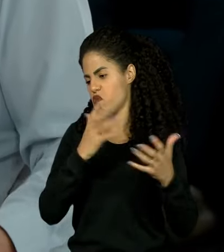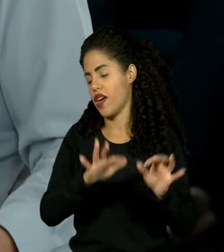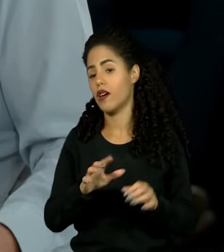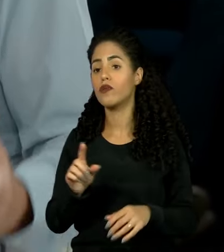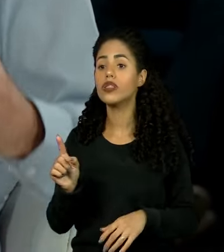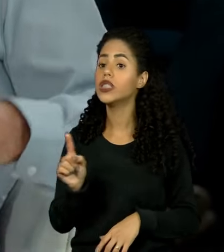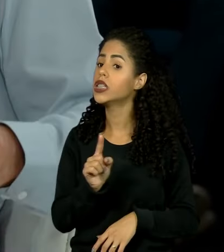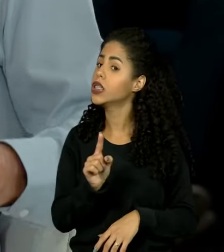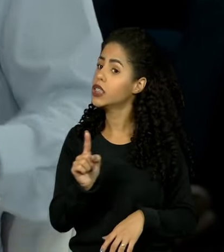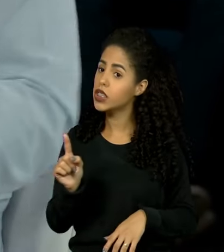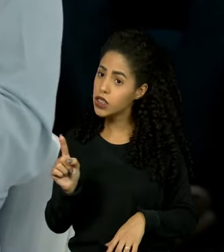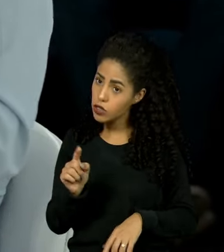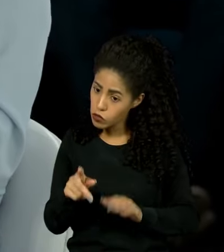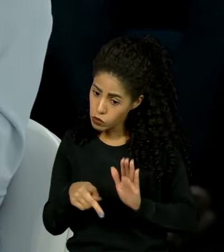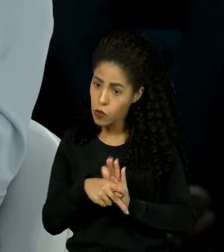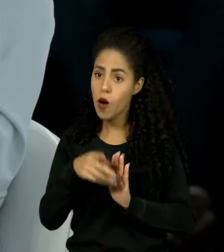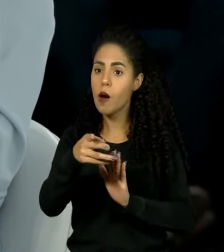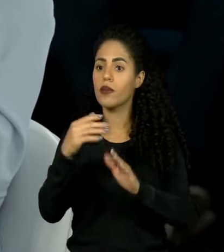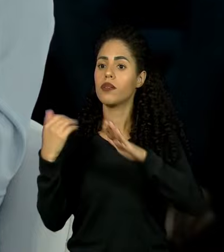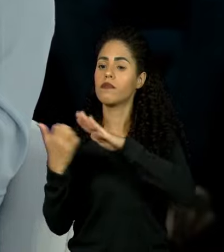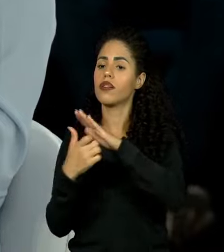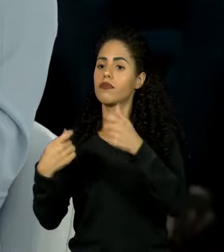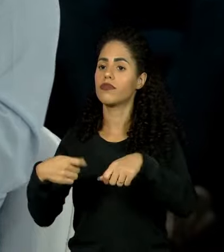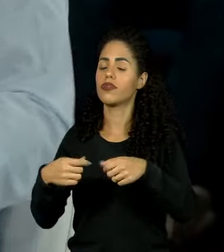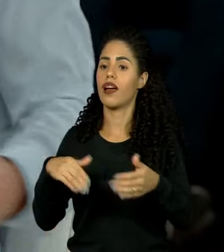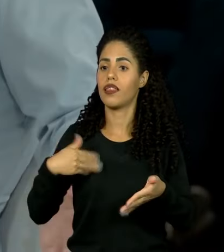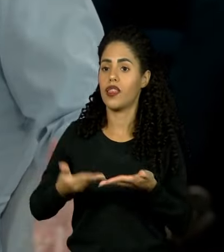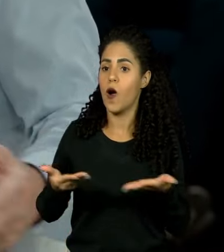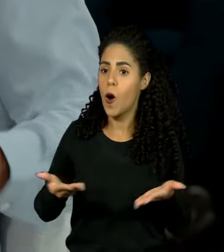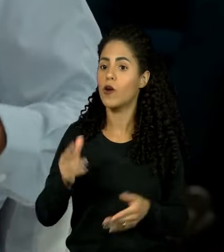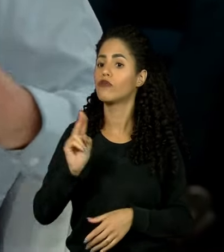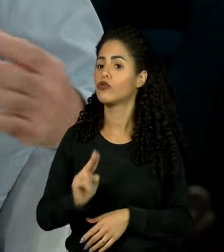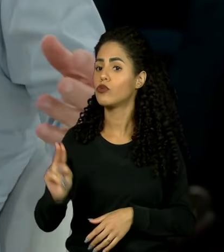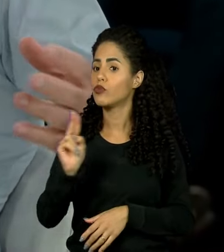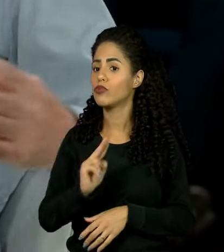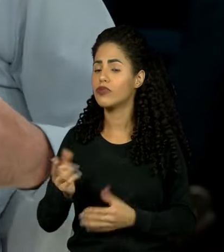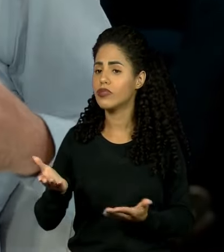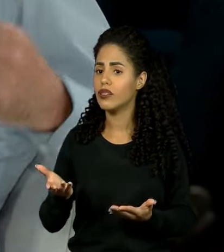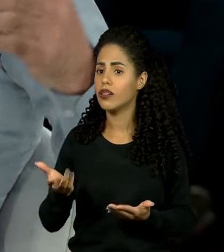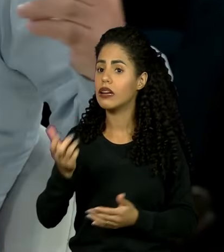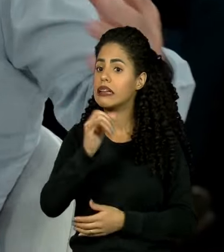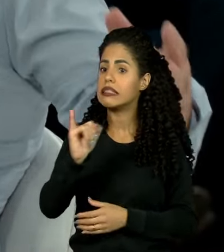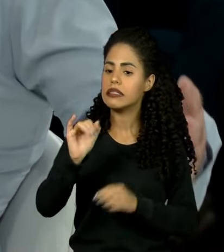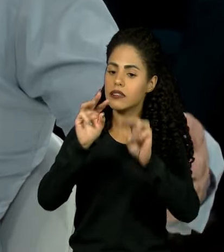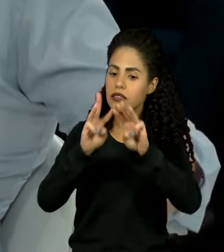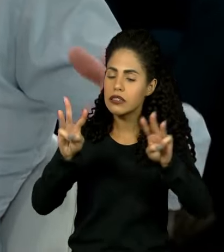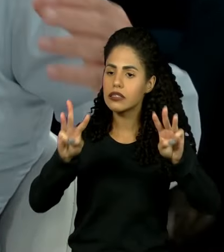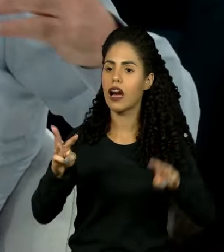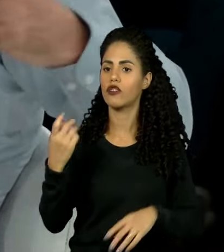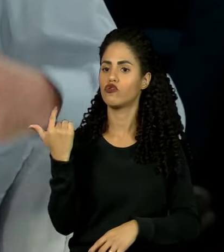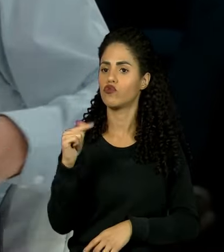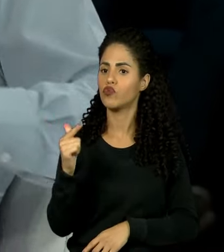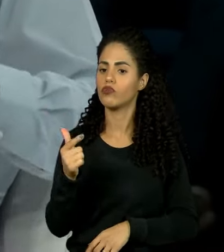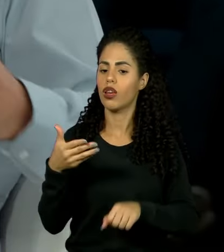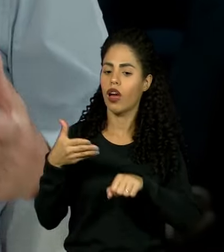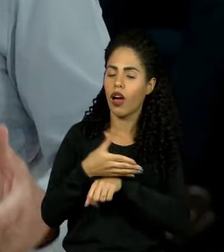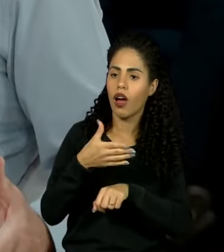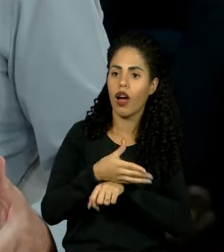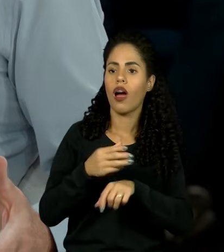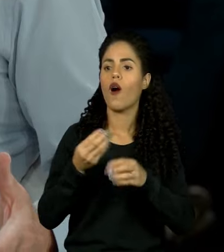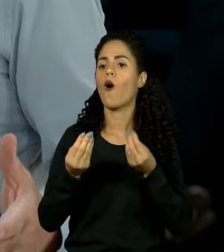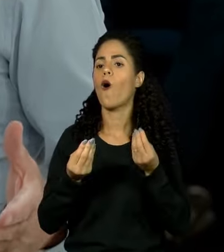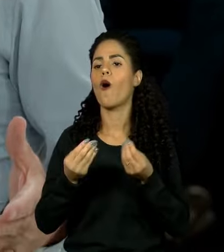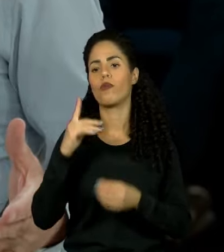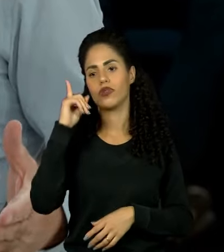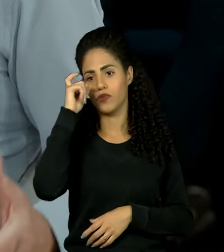não é para ele também a prova disso hoje hoje tem quem não tiver um um site um acesso eletrônico passa